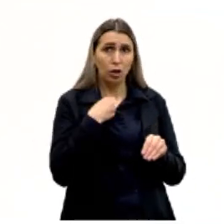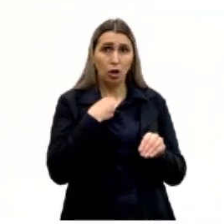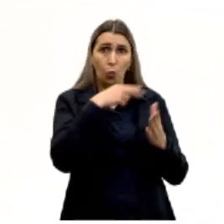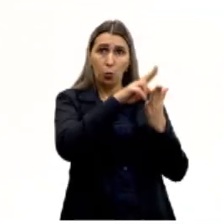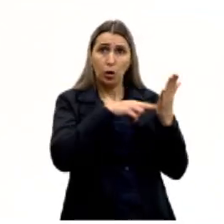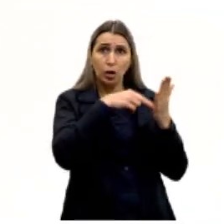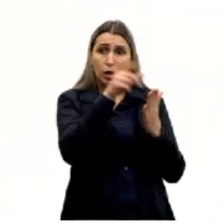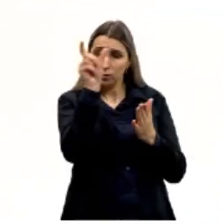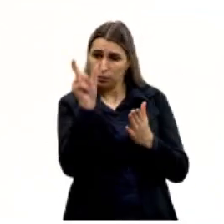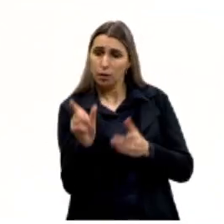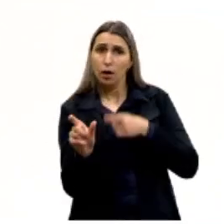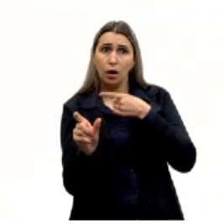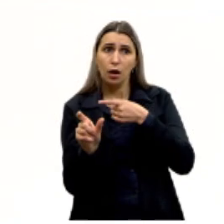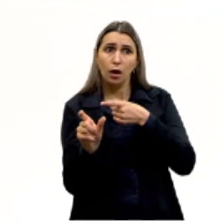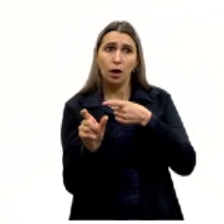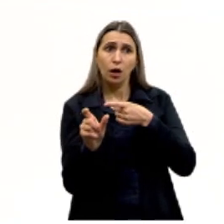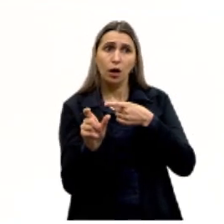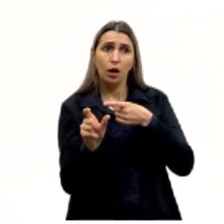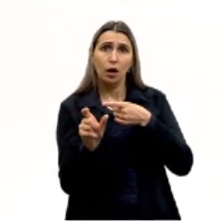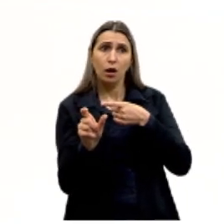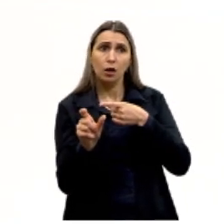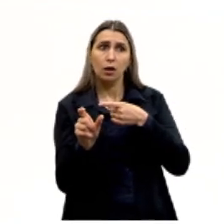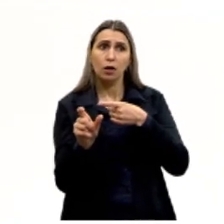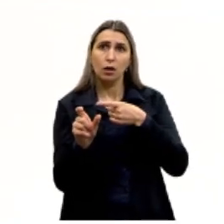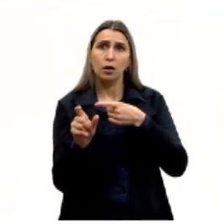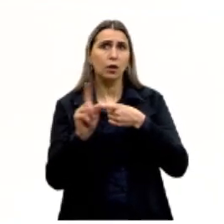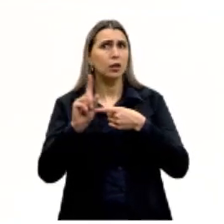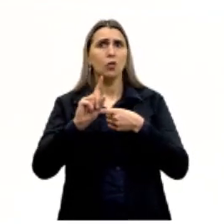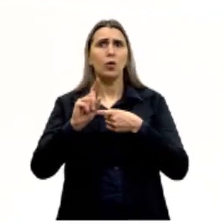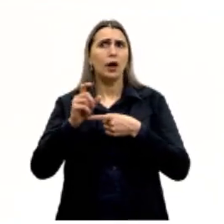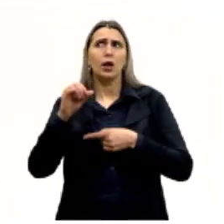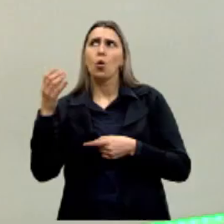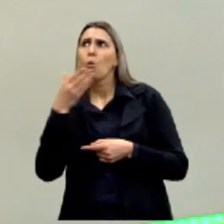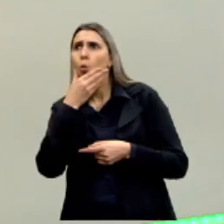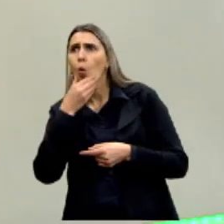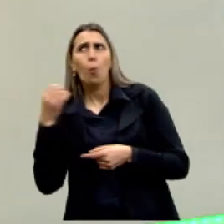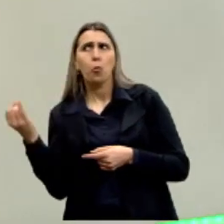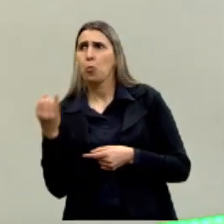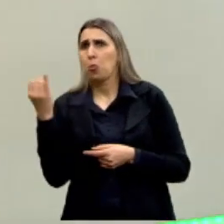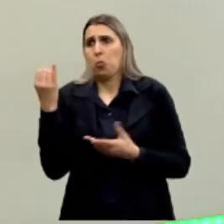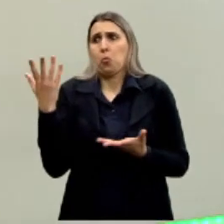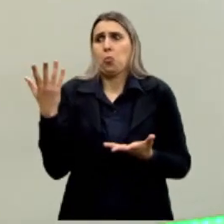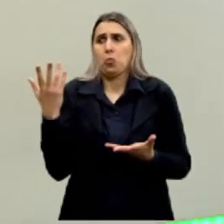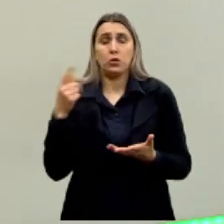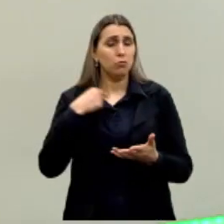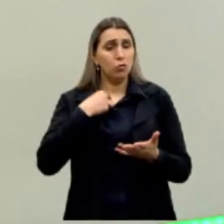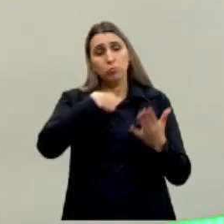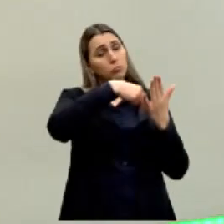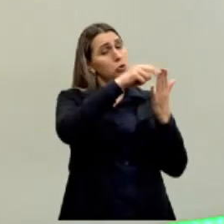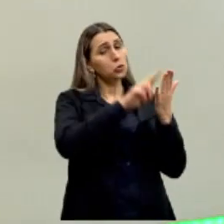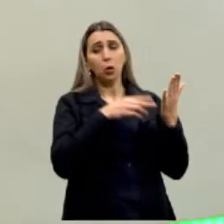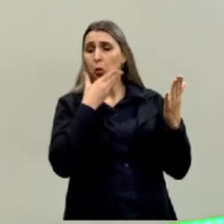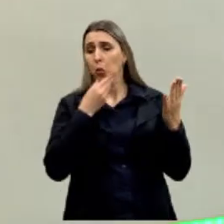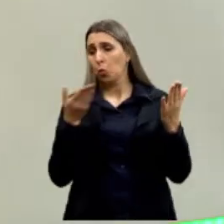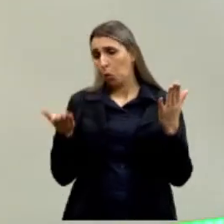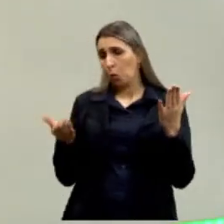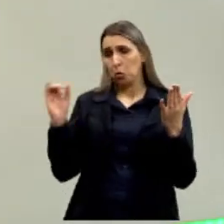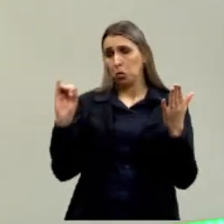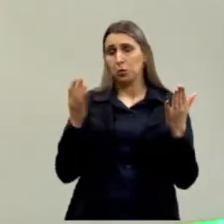pintasse ele não era uma celebridade eu fui lá e pintei